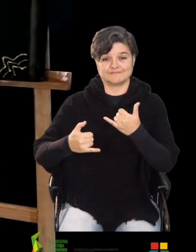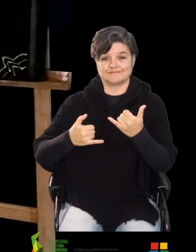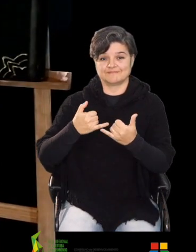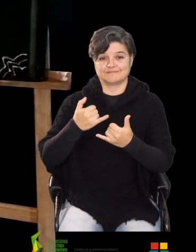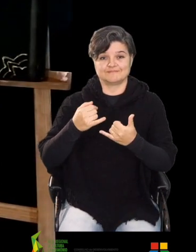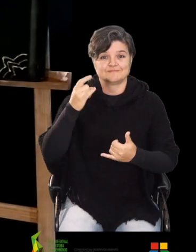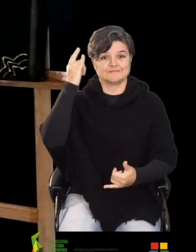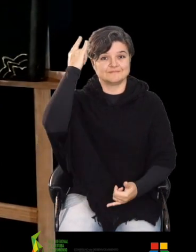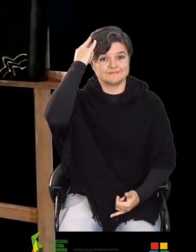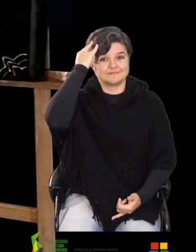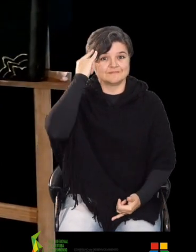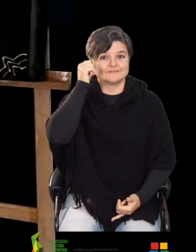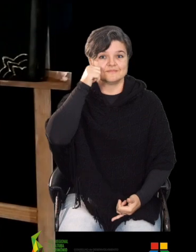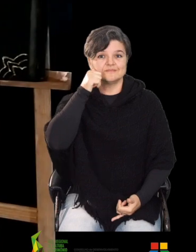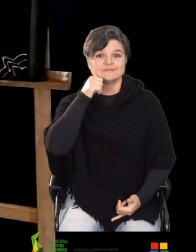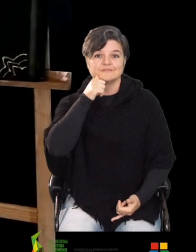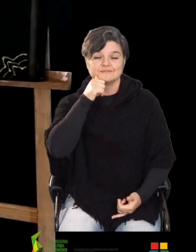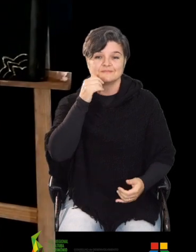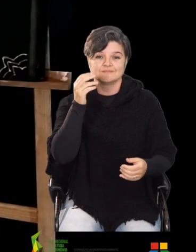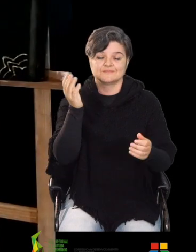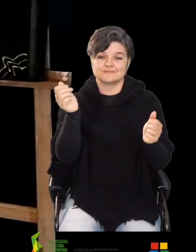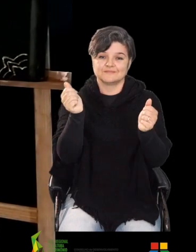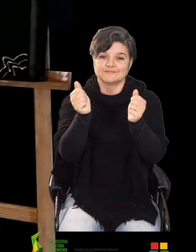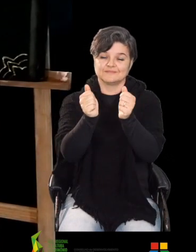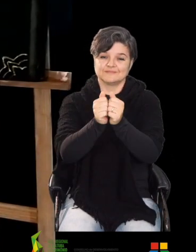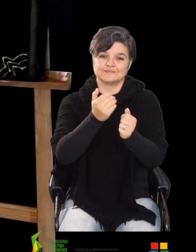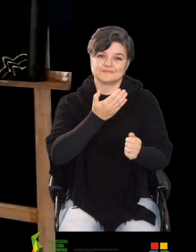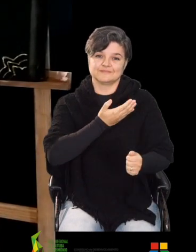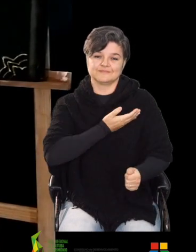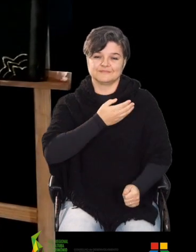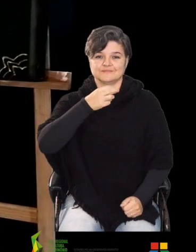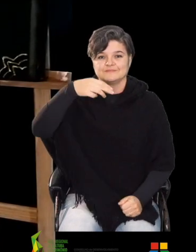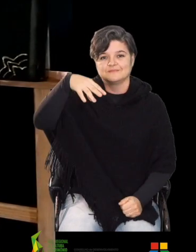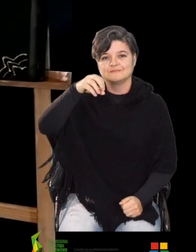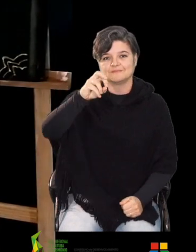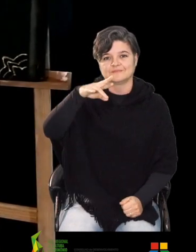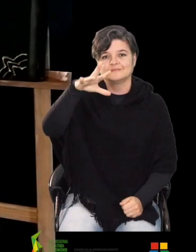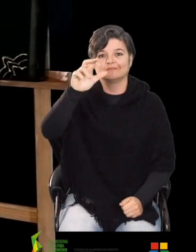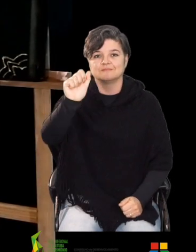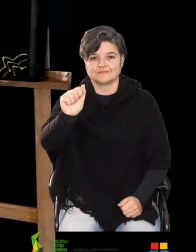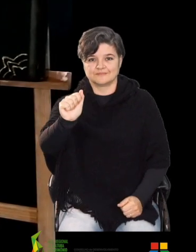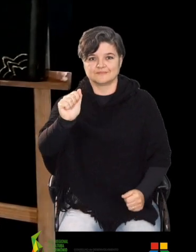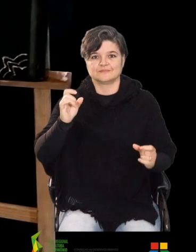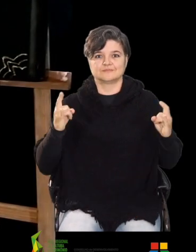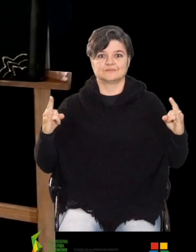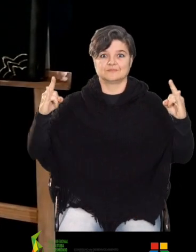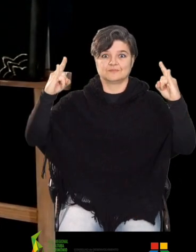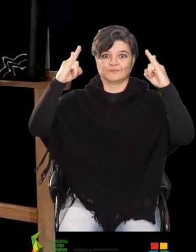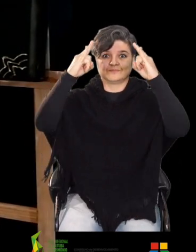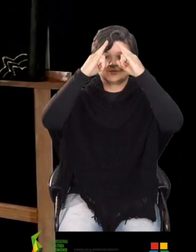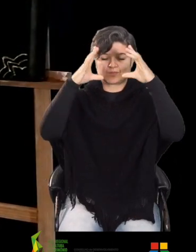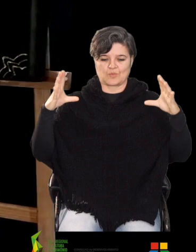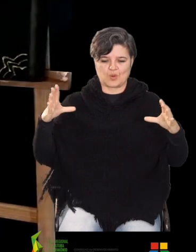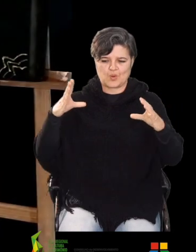e morena conseguiram o reino unificar agora quem mora